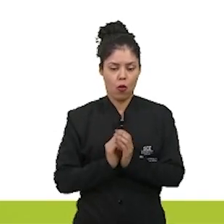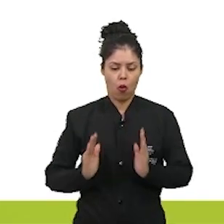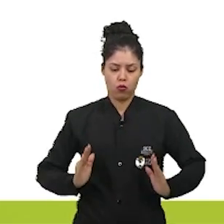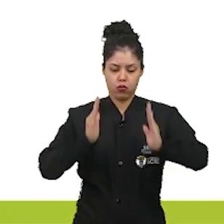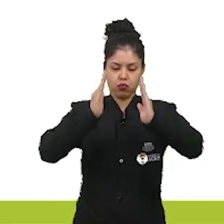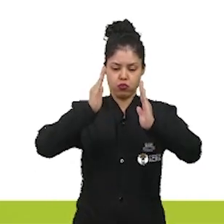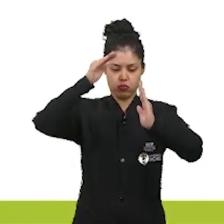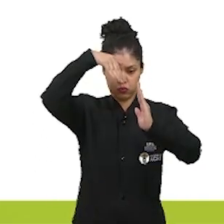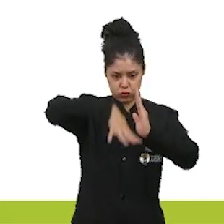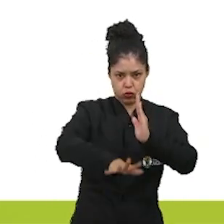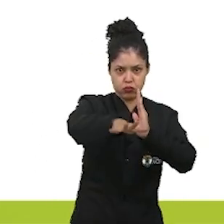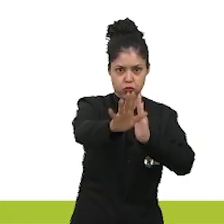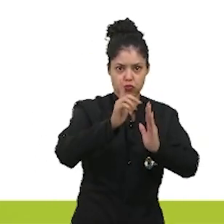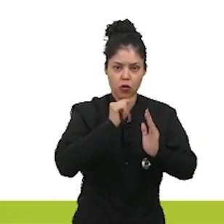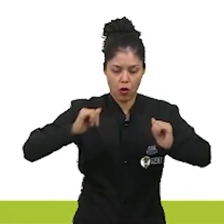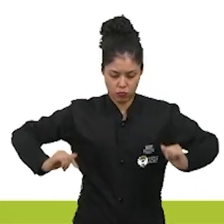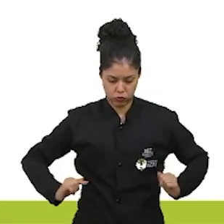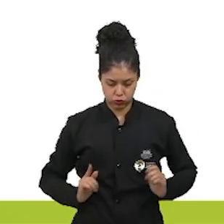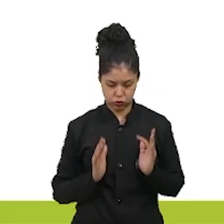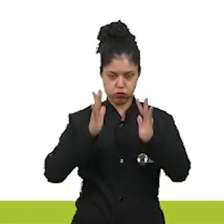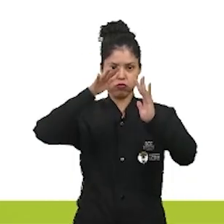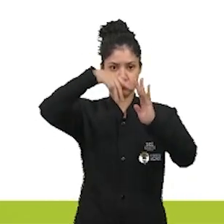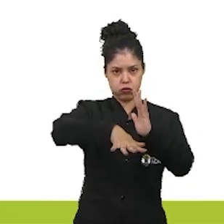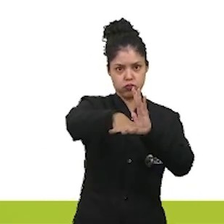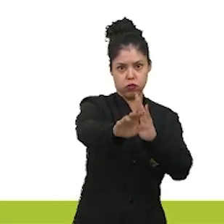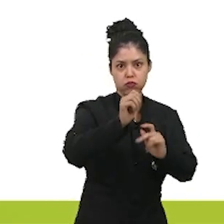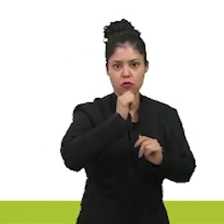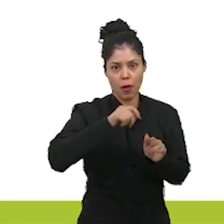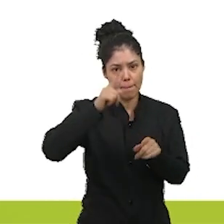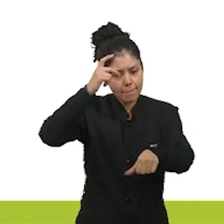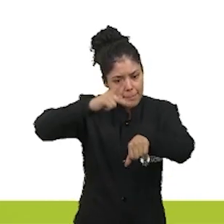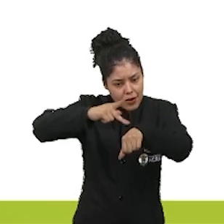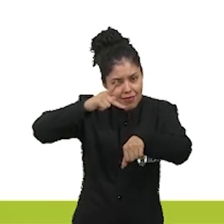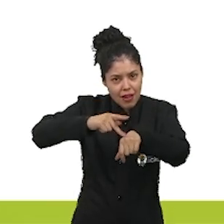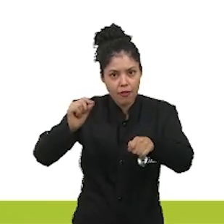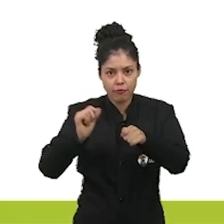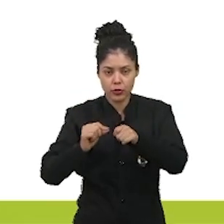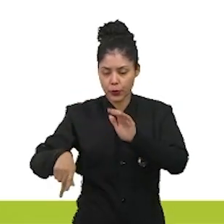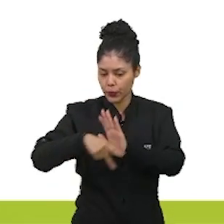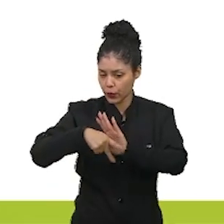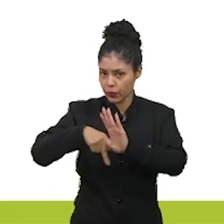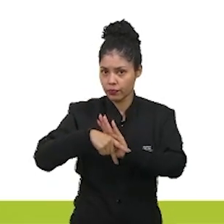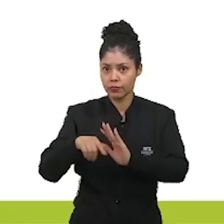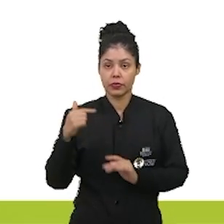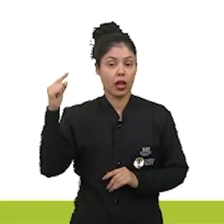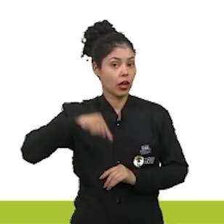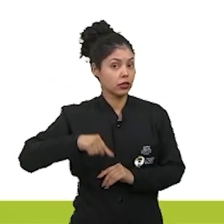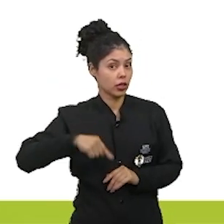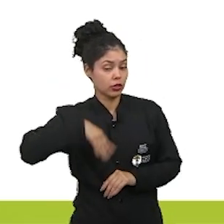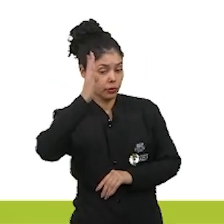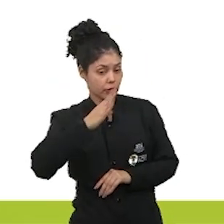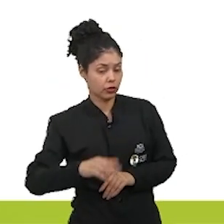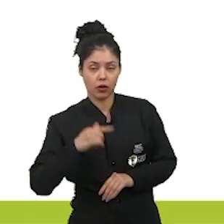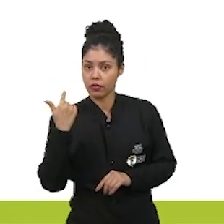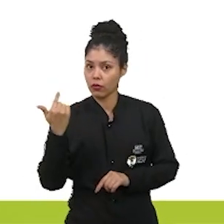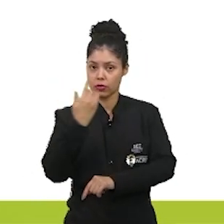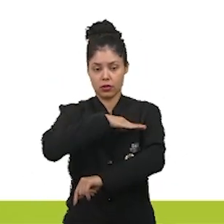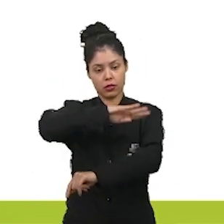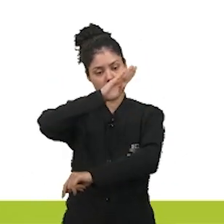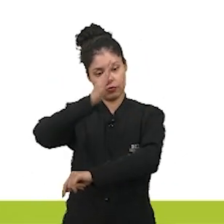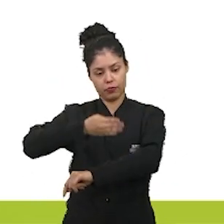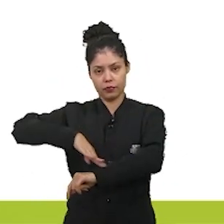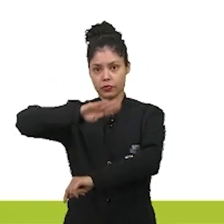tá? Então, o planalto, ele tá ali naquele meio termo, são áreas elevadas. No Brasil, nós não temos montanhas, por exemplo, mas nós